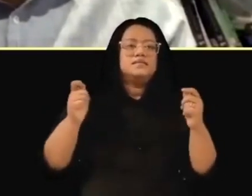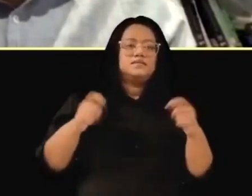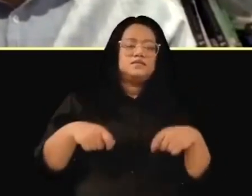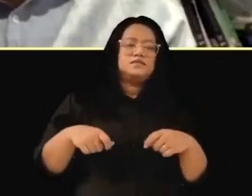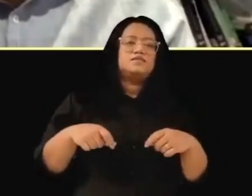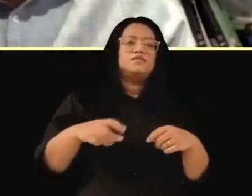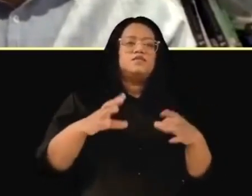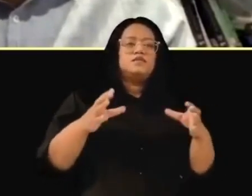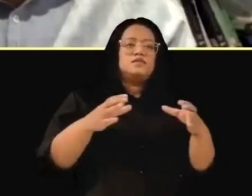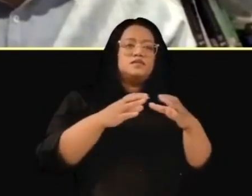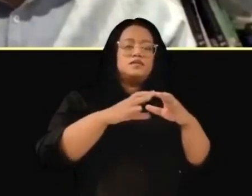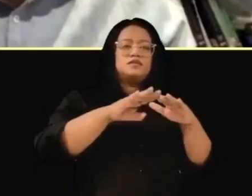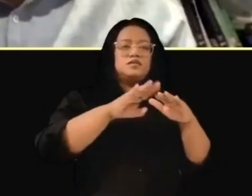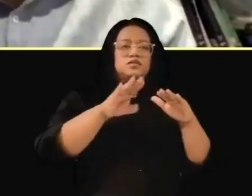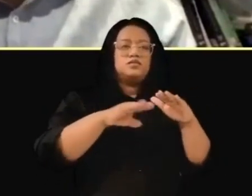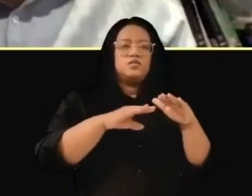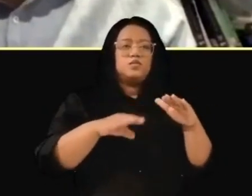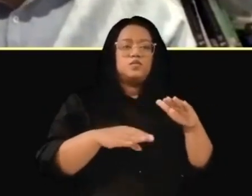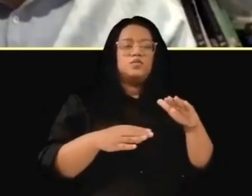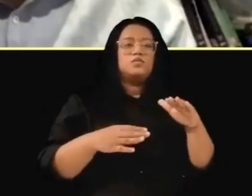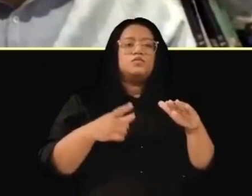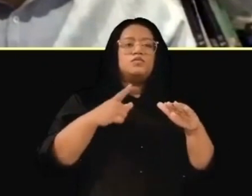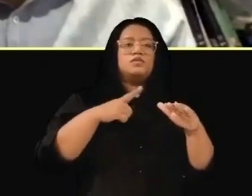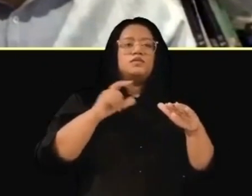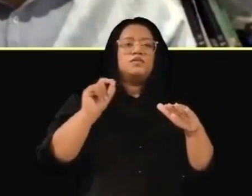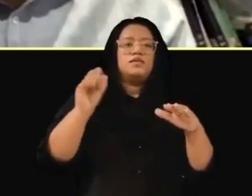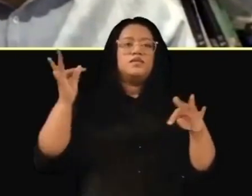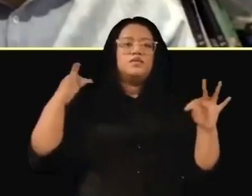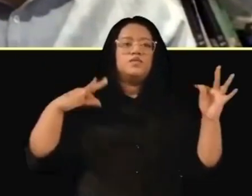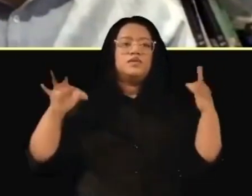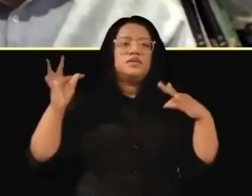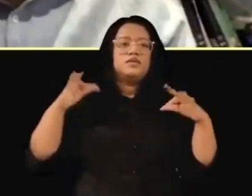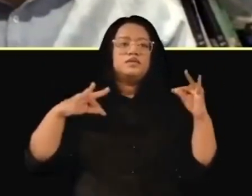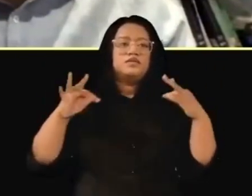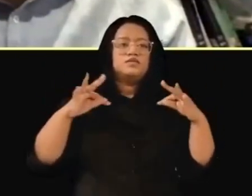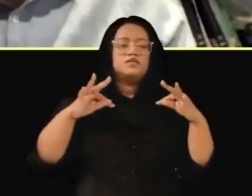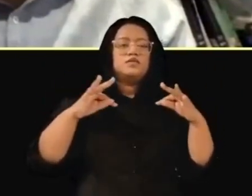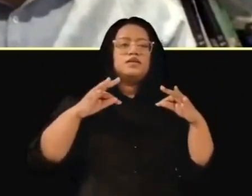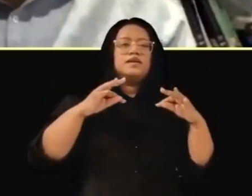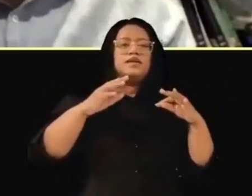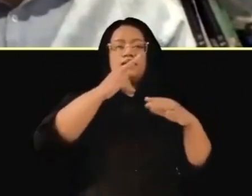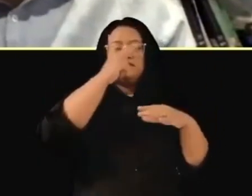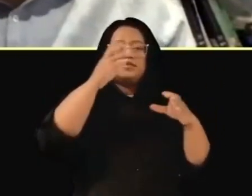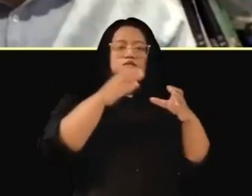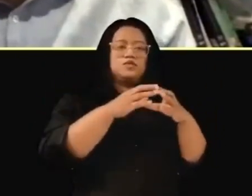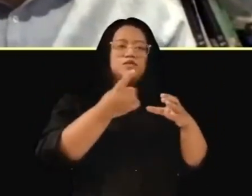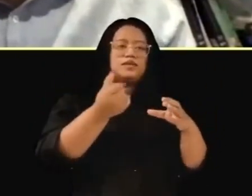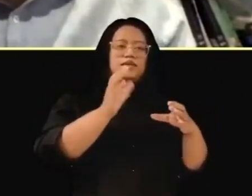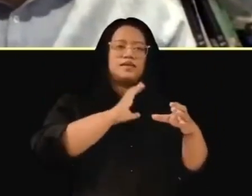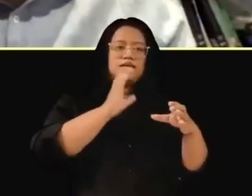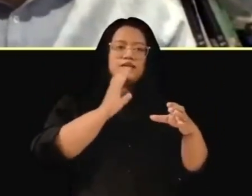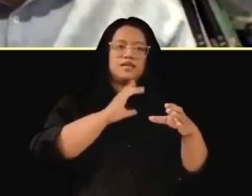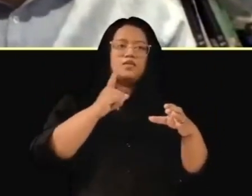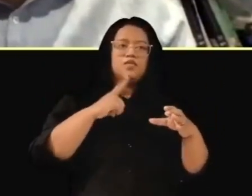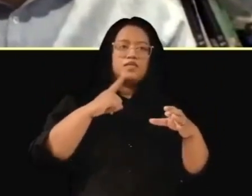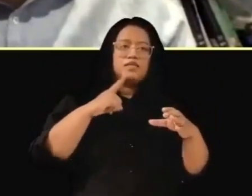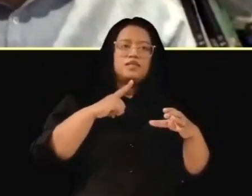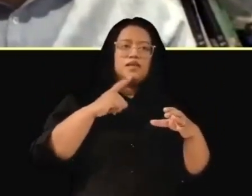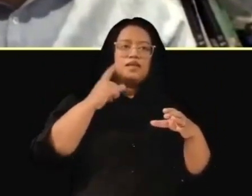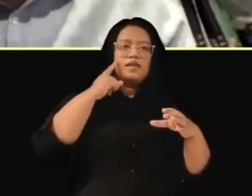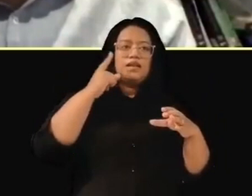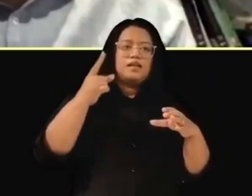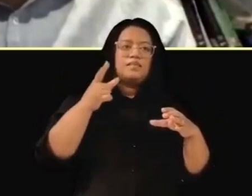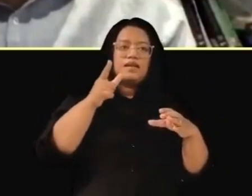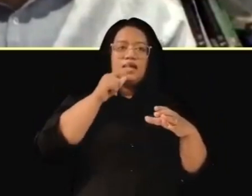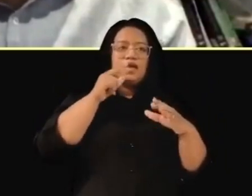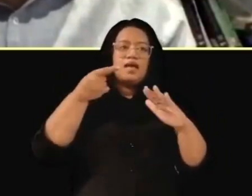abastadas, aparentemente hoje querendo fazer turismo, né? Um turismo curioso, para dizer o mínimo, teve um pessoal que quis fazer uma expedição fundo do mar,